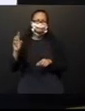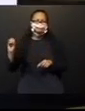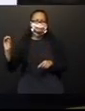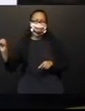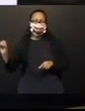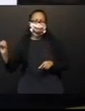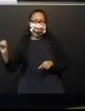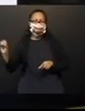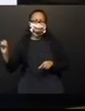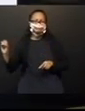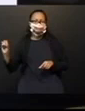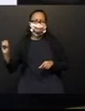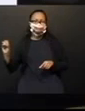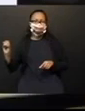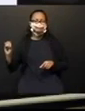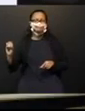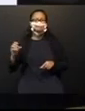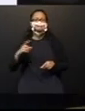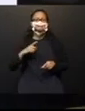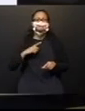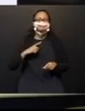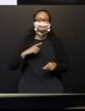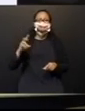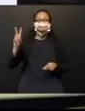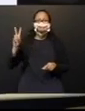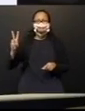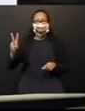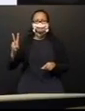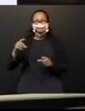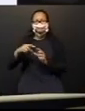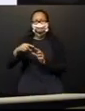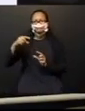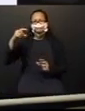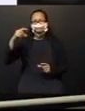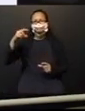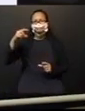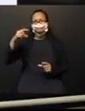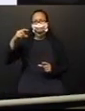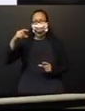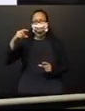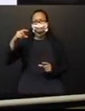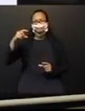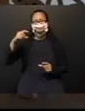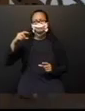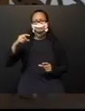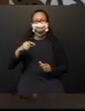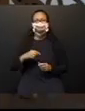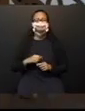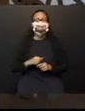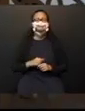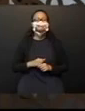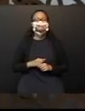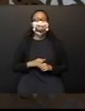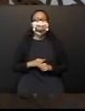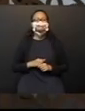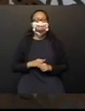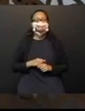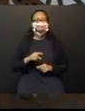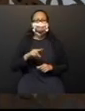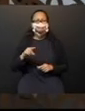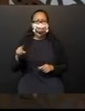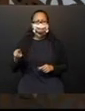só 2 barrinhas. Entendido até aqui? Tá dando para acompanhar? Se não